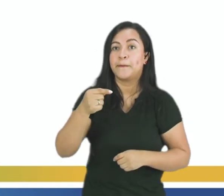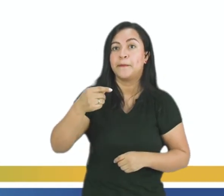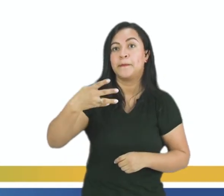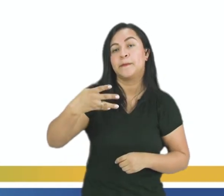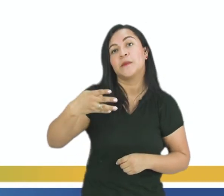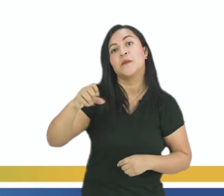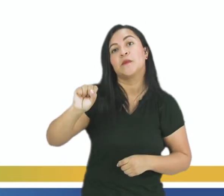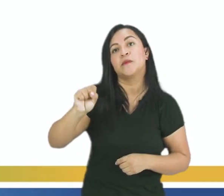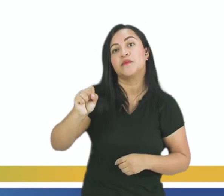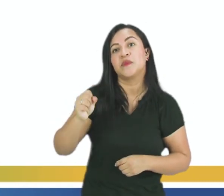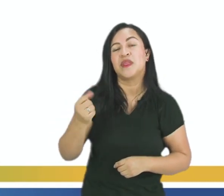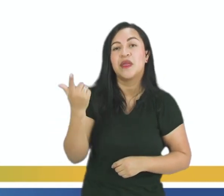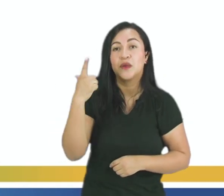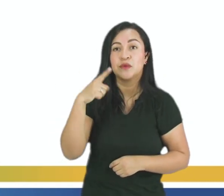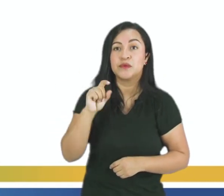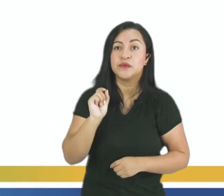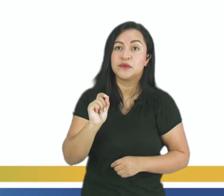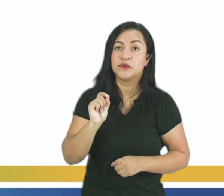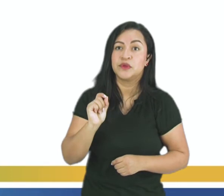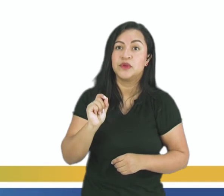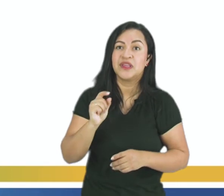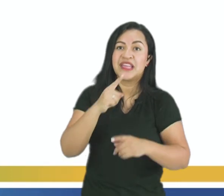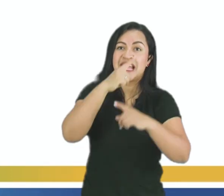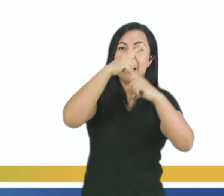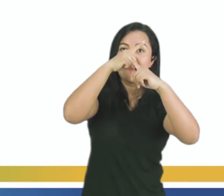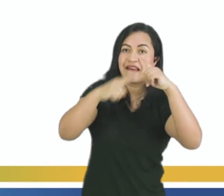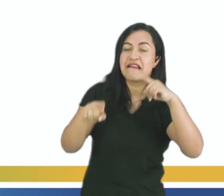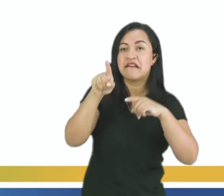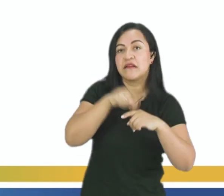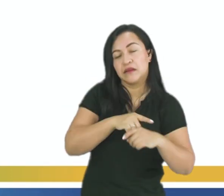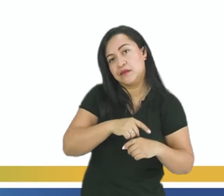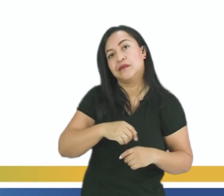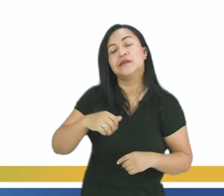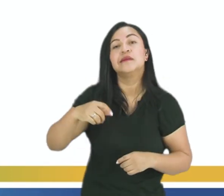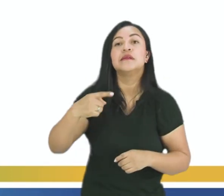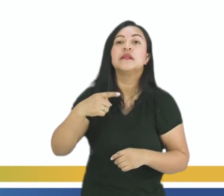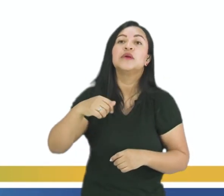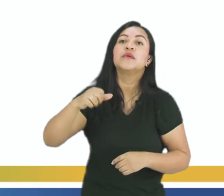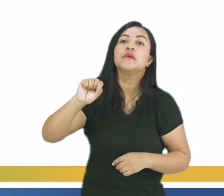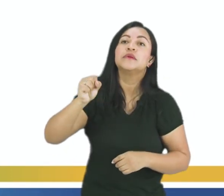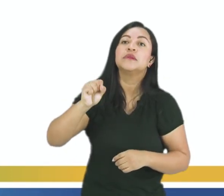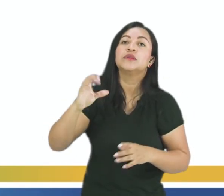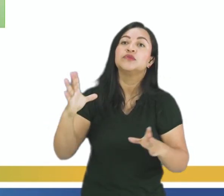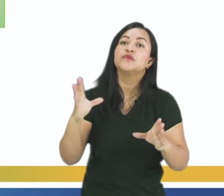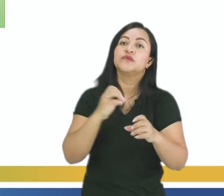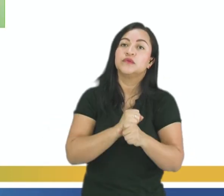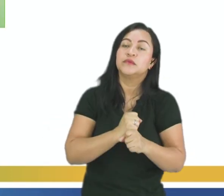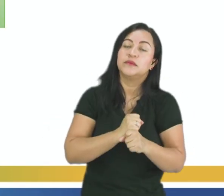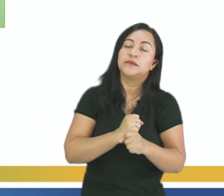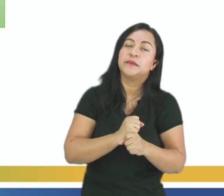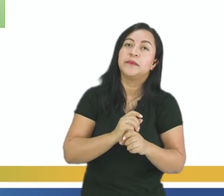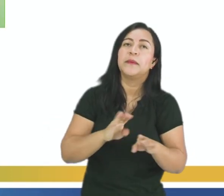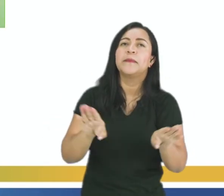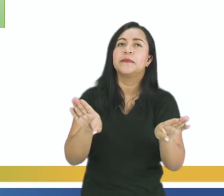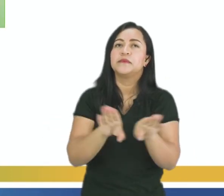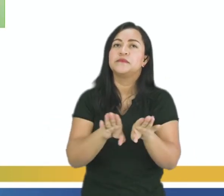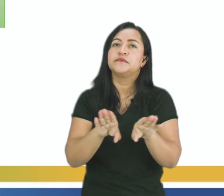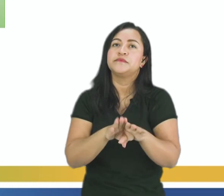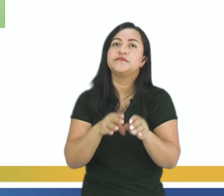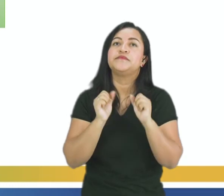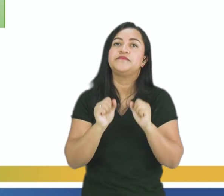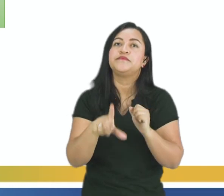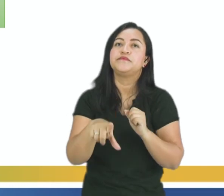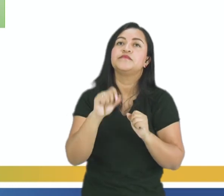você consegue cancelar a incógnita S quando você for somar as duas equações, mas também você pode